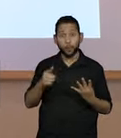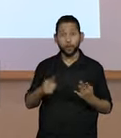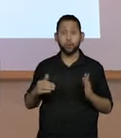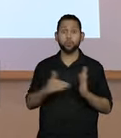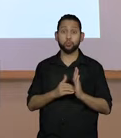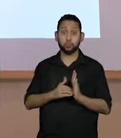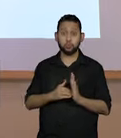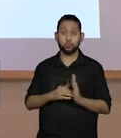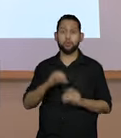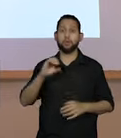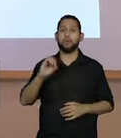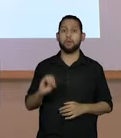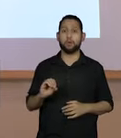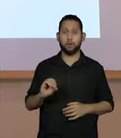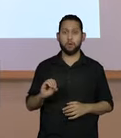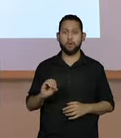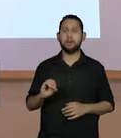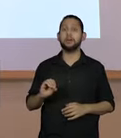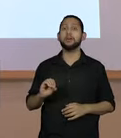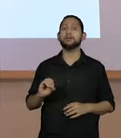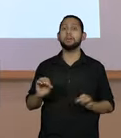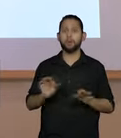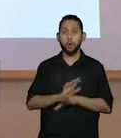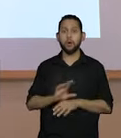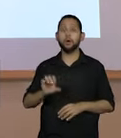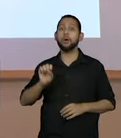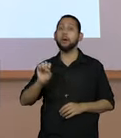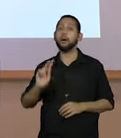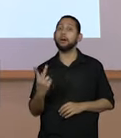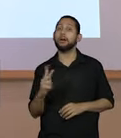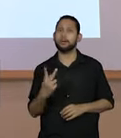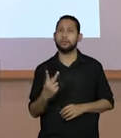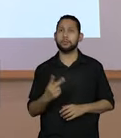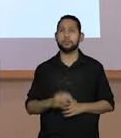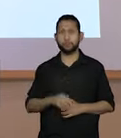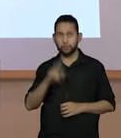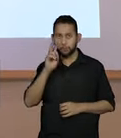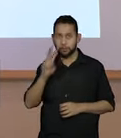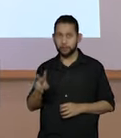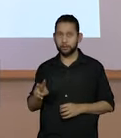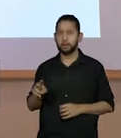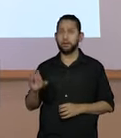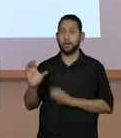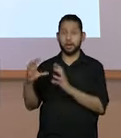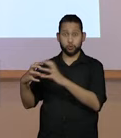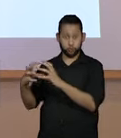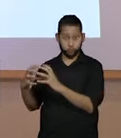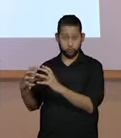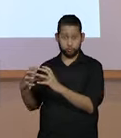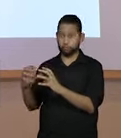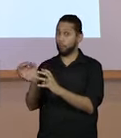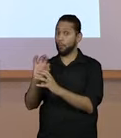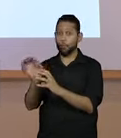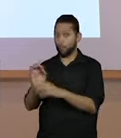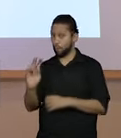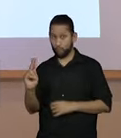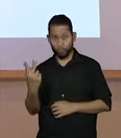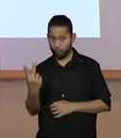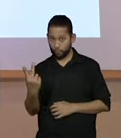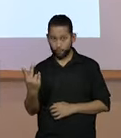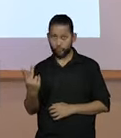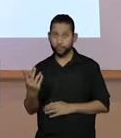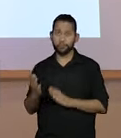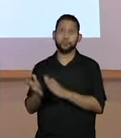penúltimo, que é o hidrogênio. Então, não tem o hidrogênio nessa estrutura. Temos